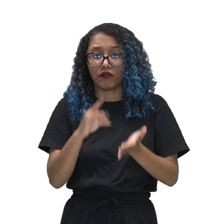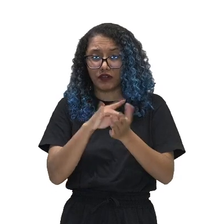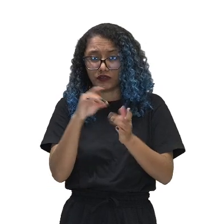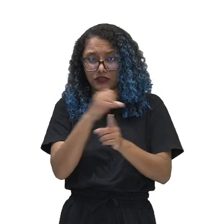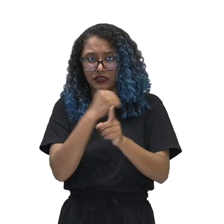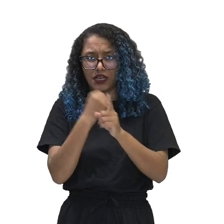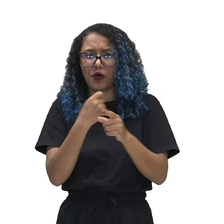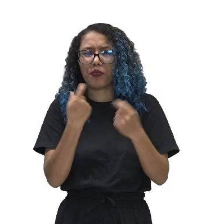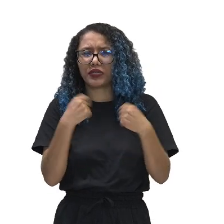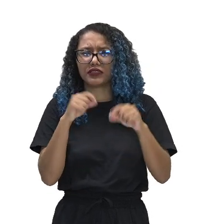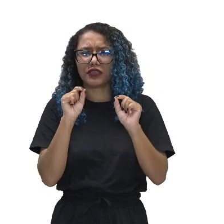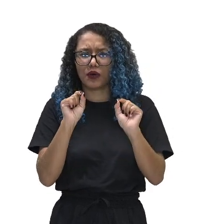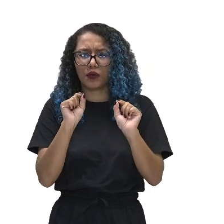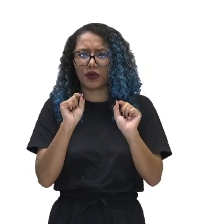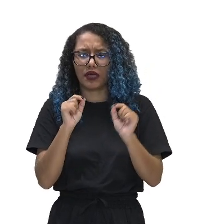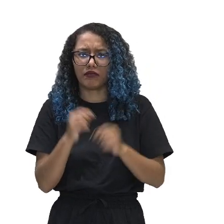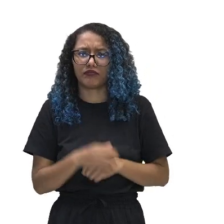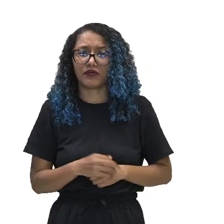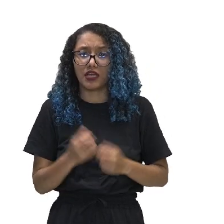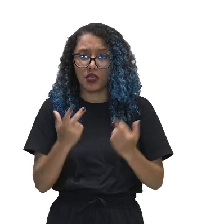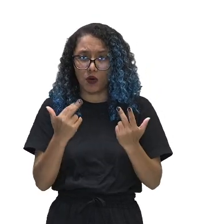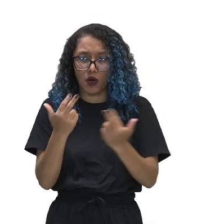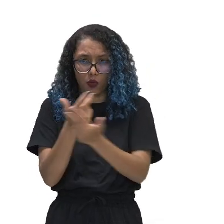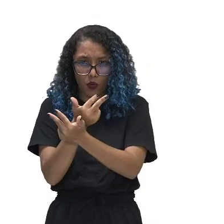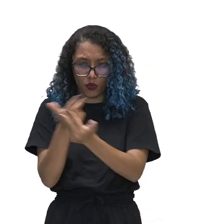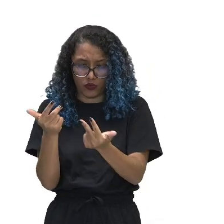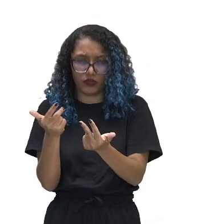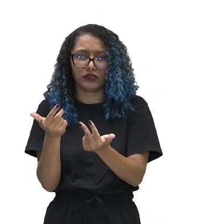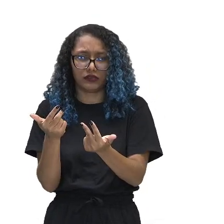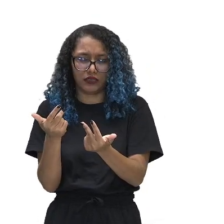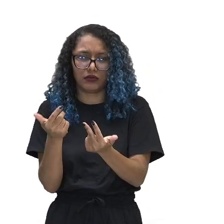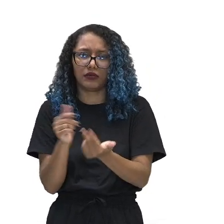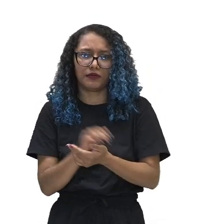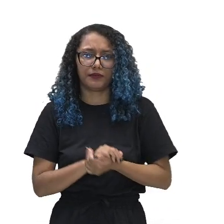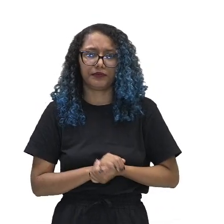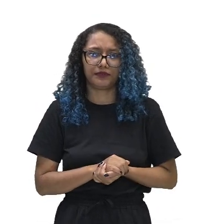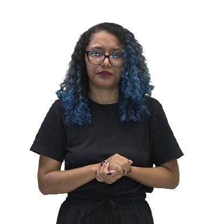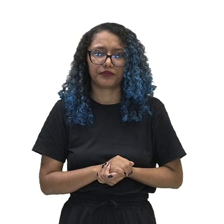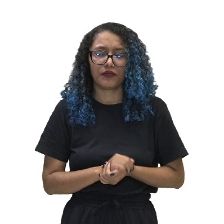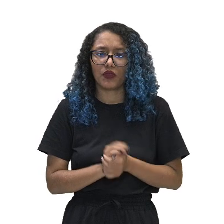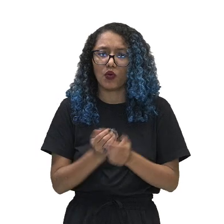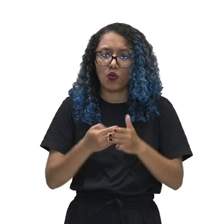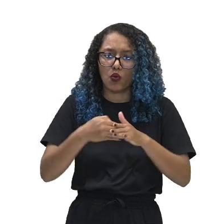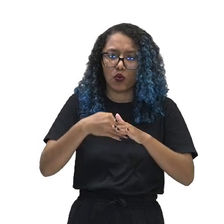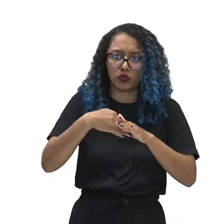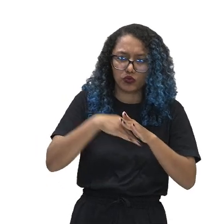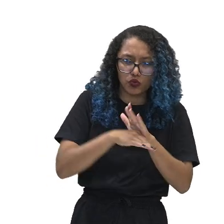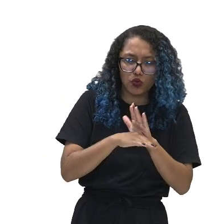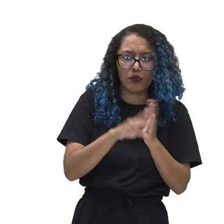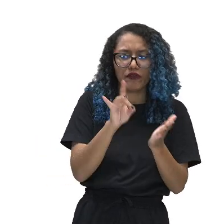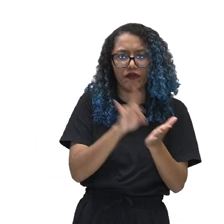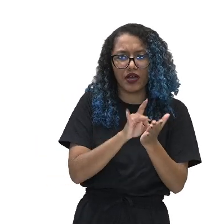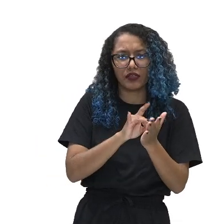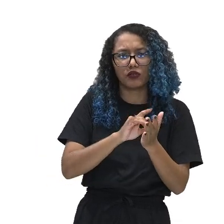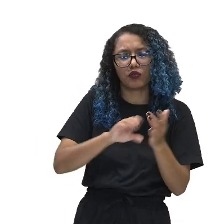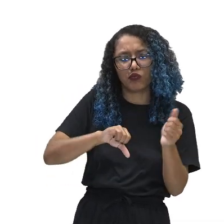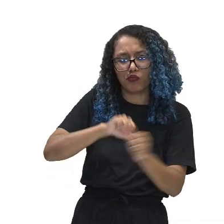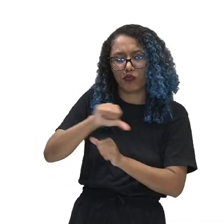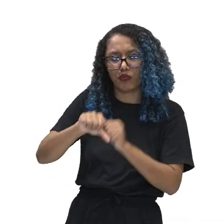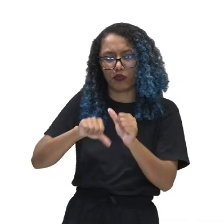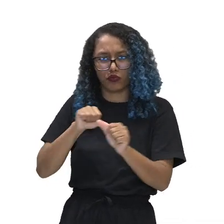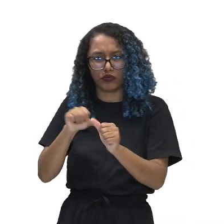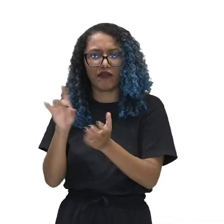coisas. Os hábitos, os costumes, que se transformam em fatos sociais na visão de Durkheim,